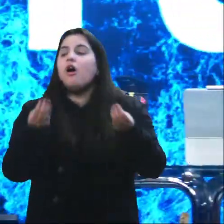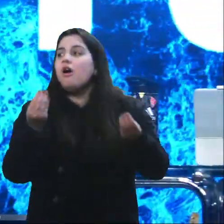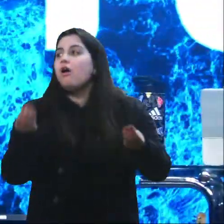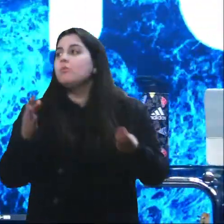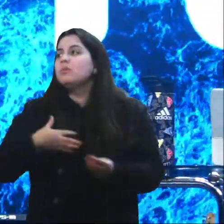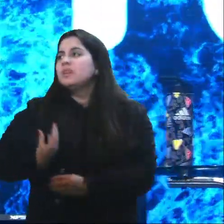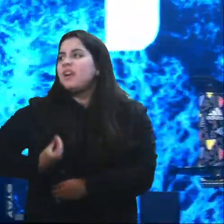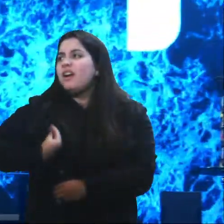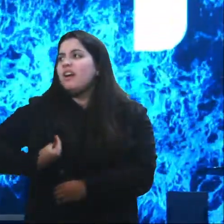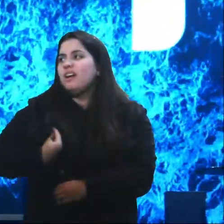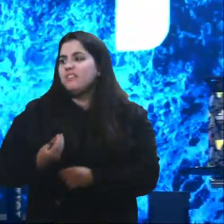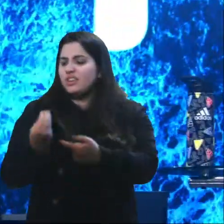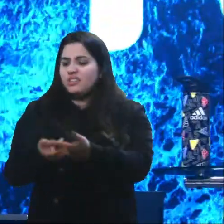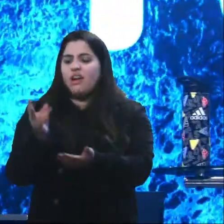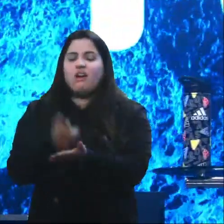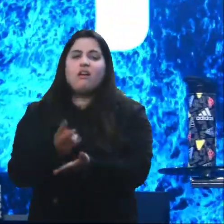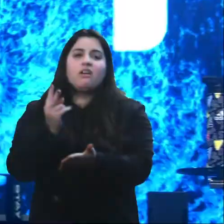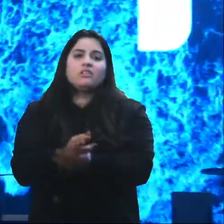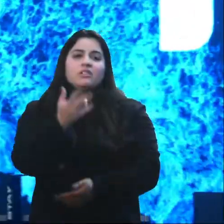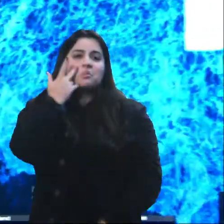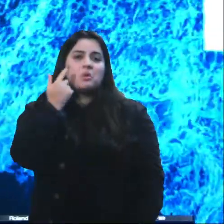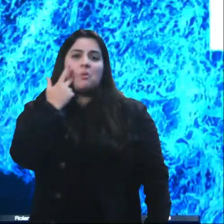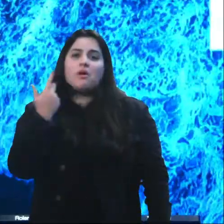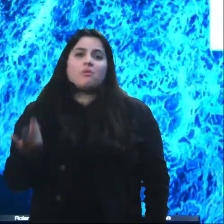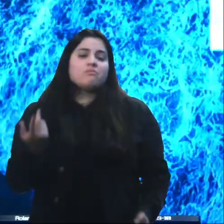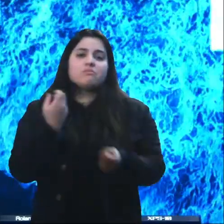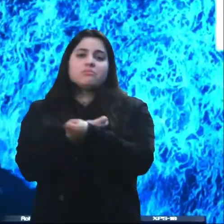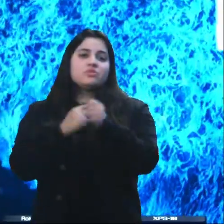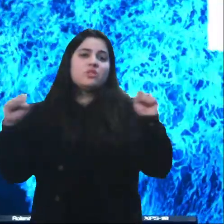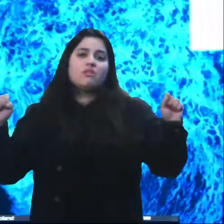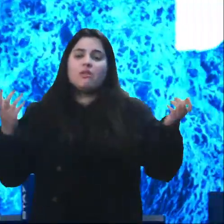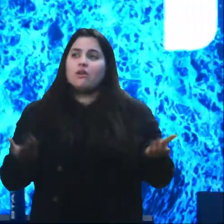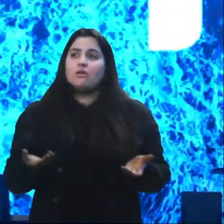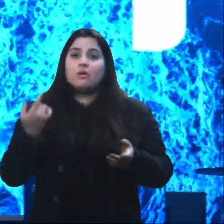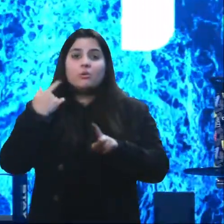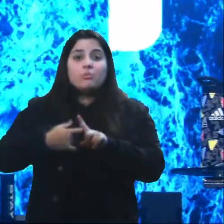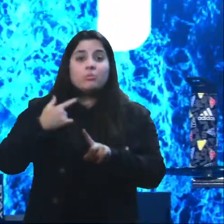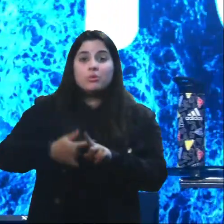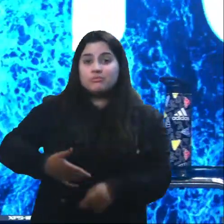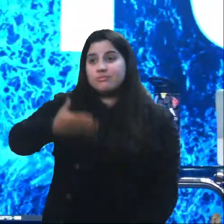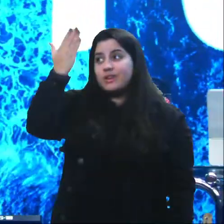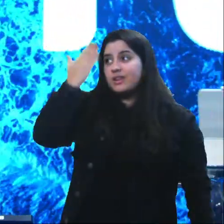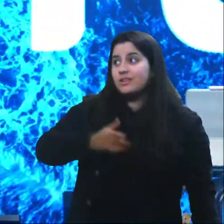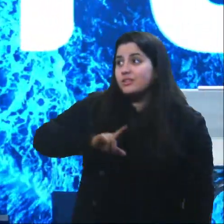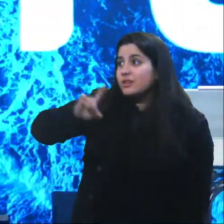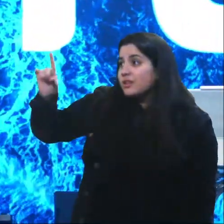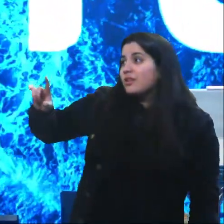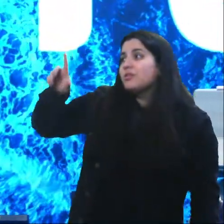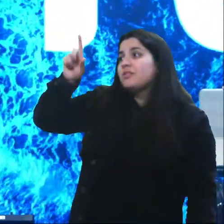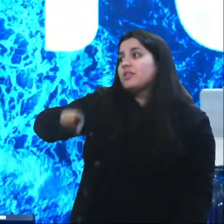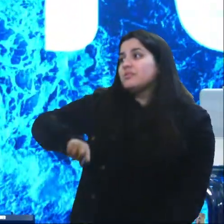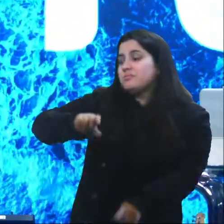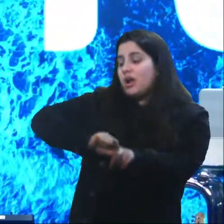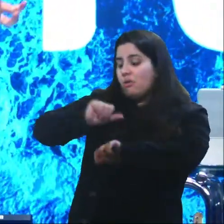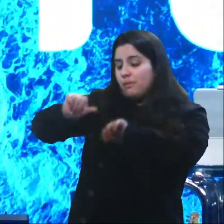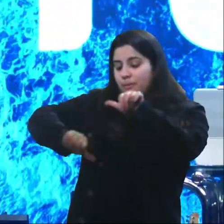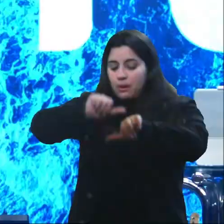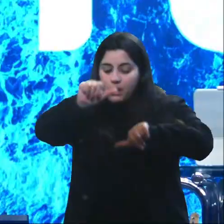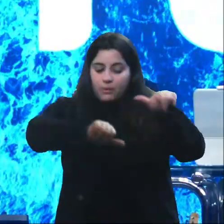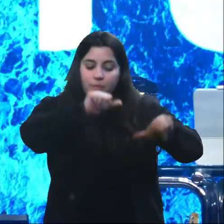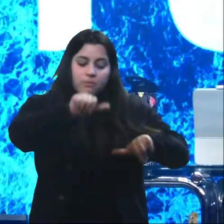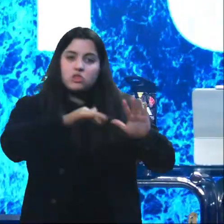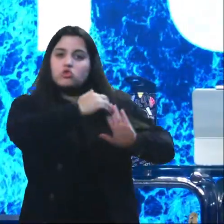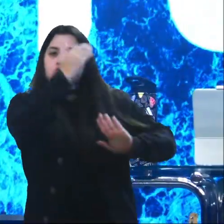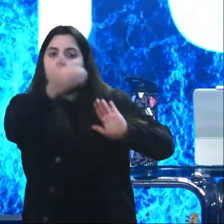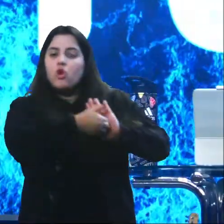vida continuar do mesmo jeito. Porque a presença de Deus começa a mudar tudo ao nosso